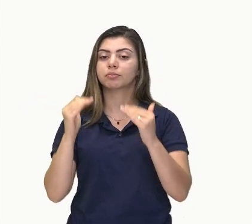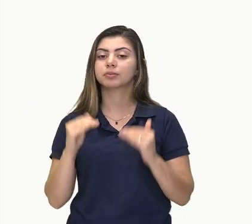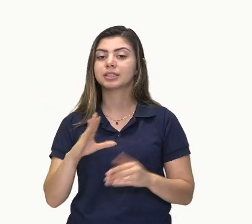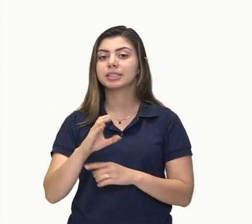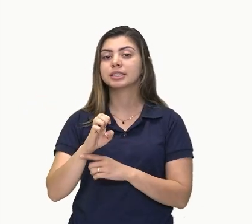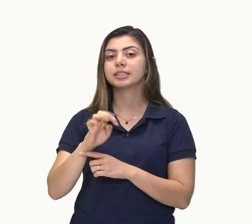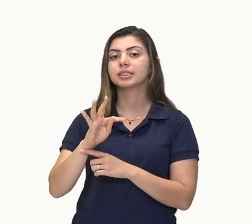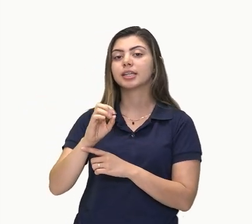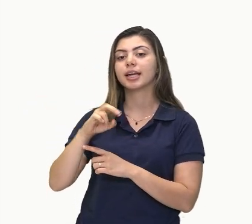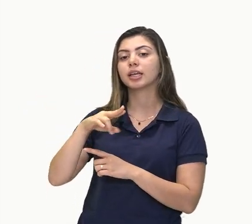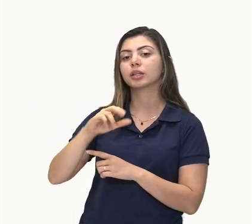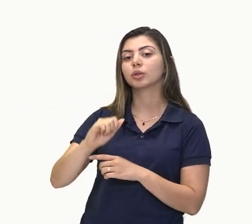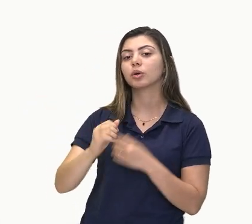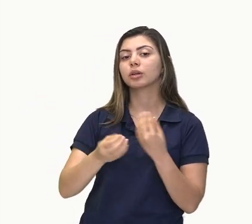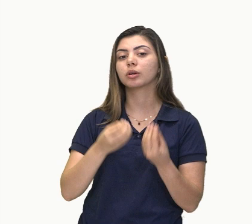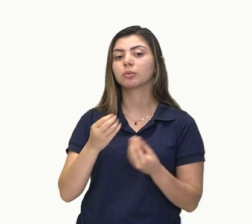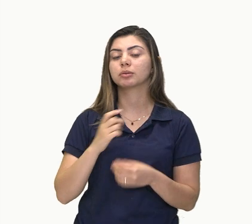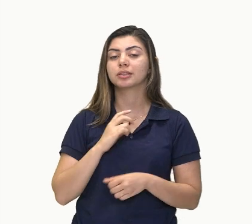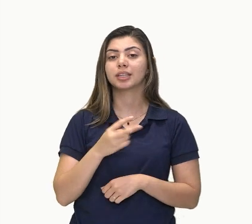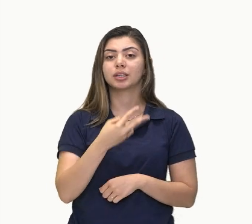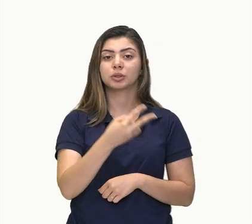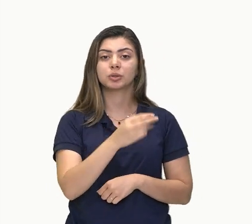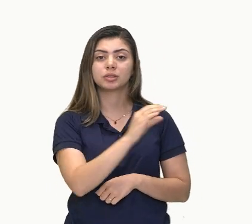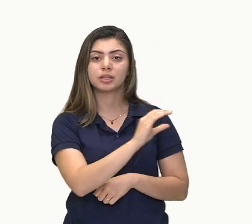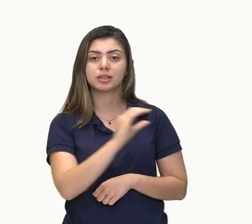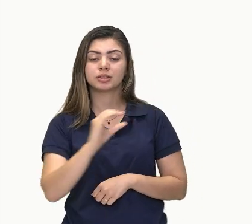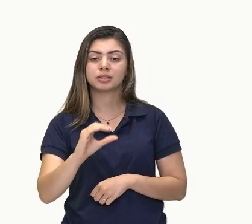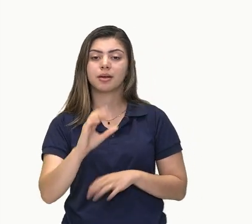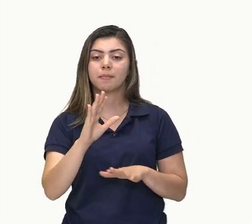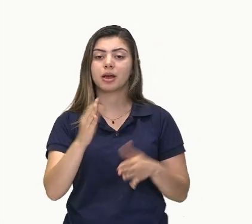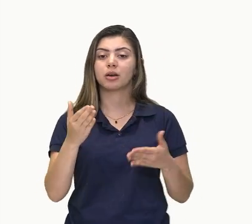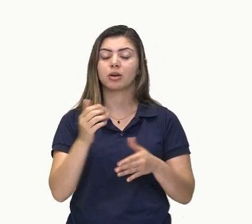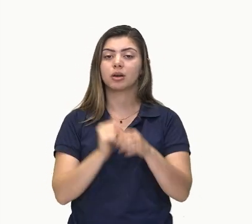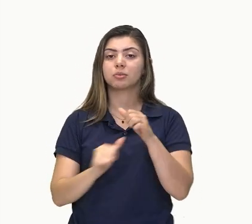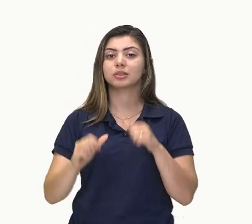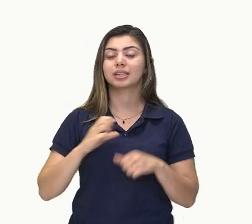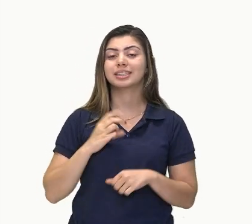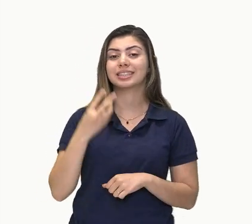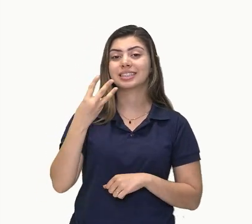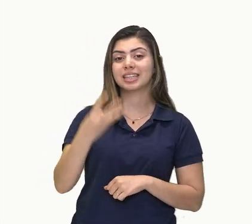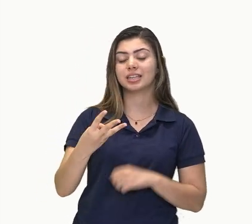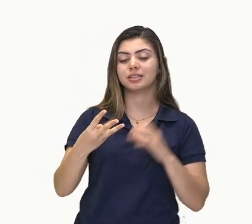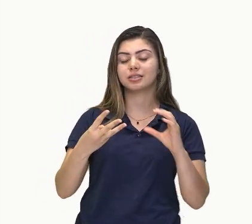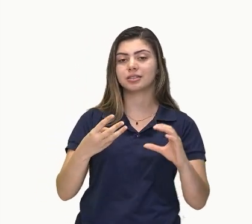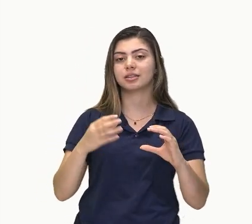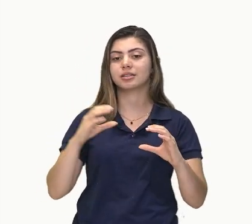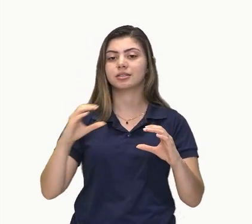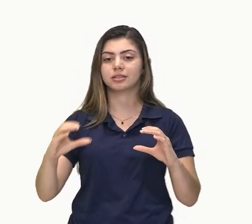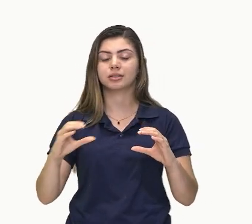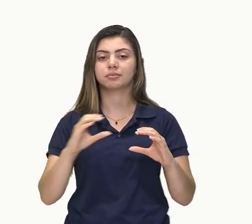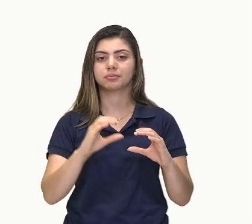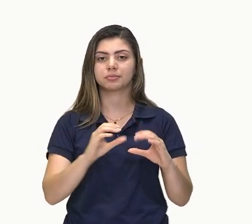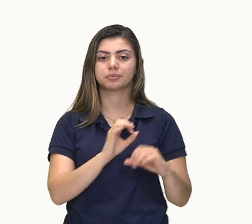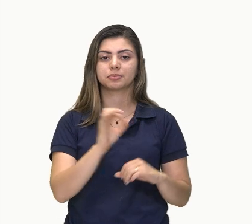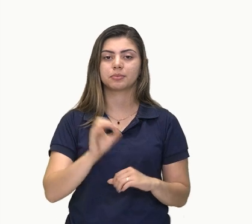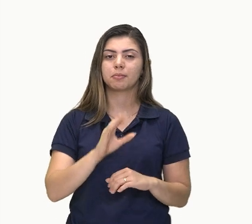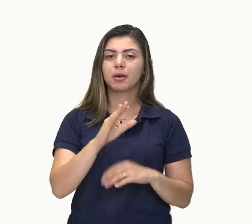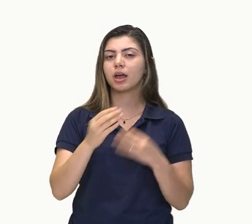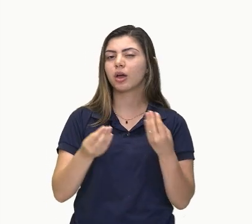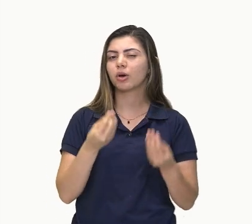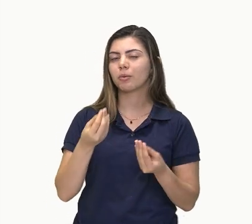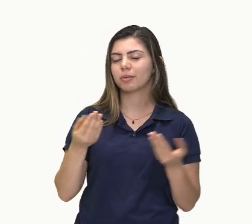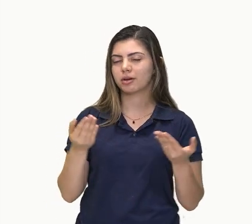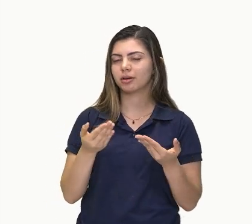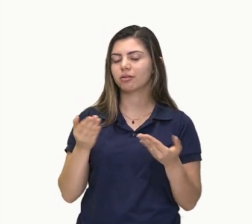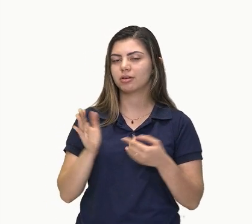vai acontecer é que em vez de ter 2 carbonos, eu vou ver 3 carbonos, tá? Vamos ver isso mais com calma para